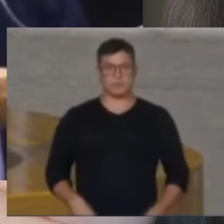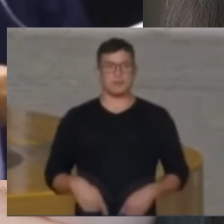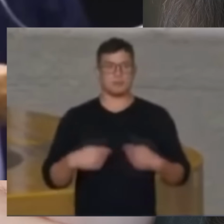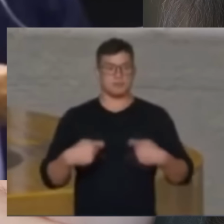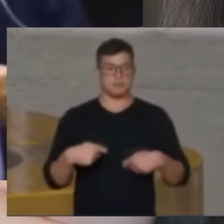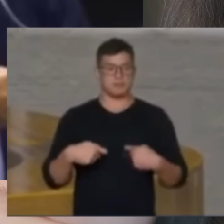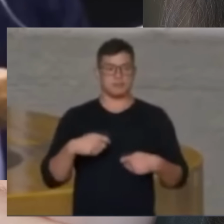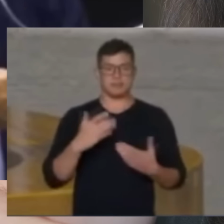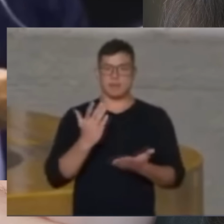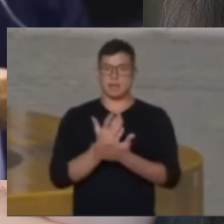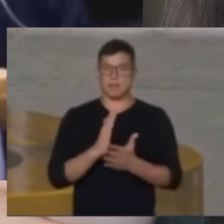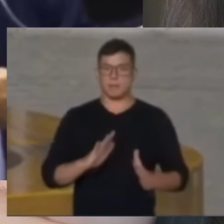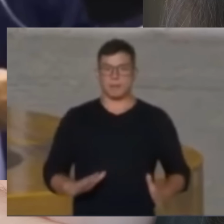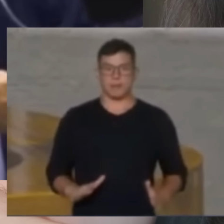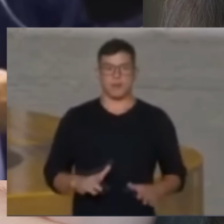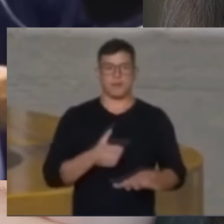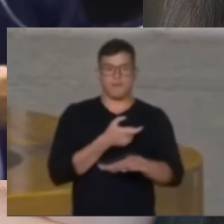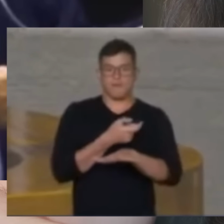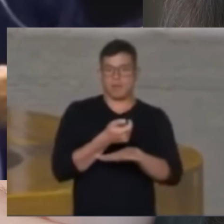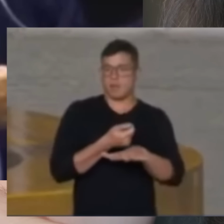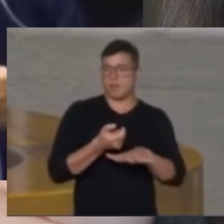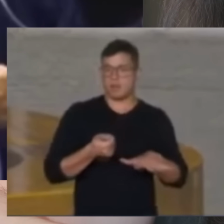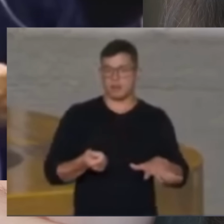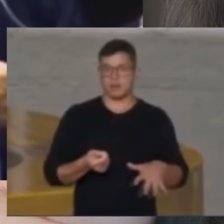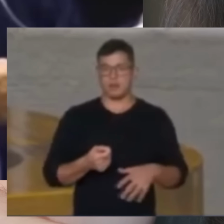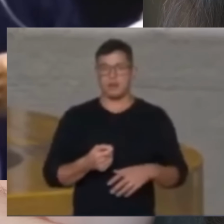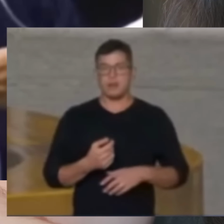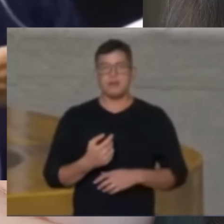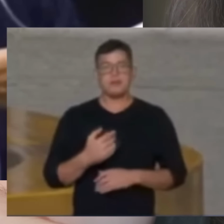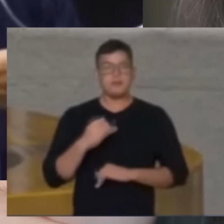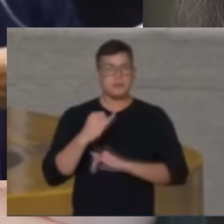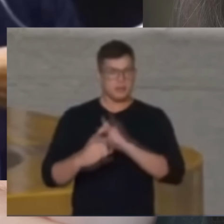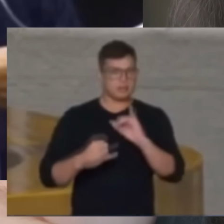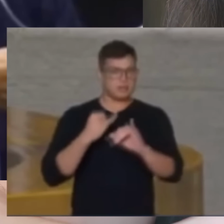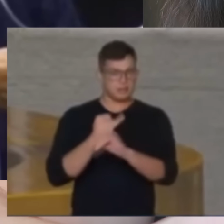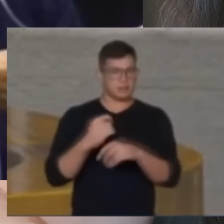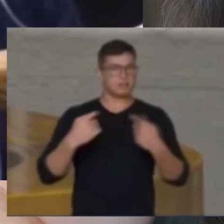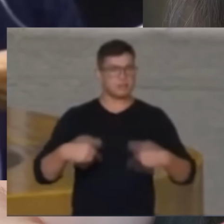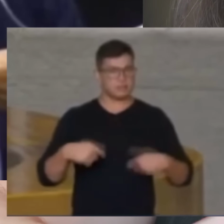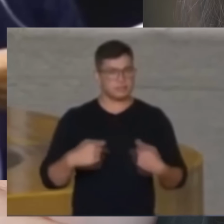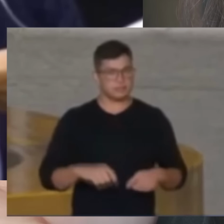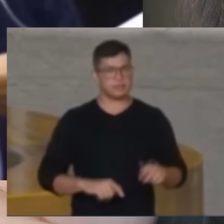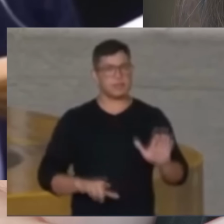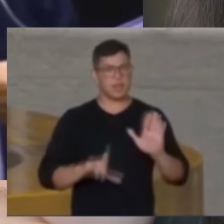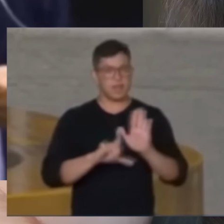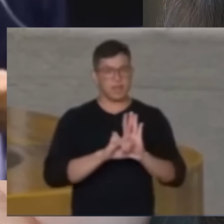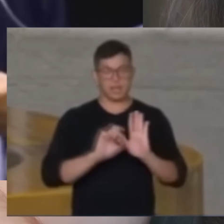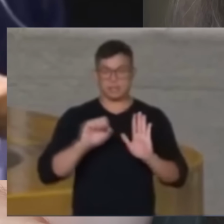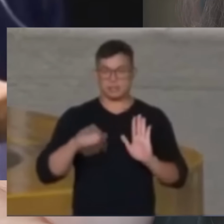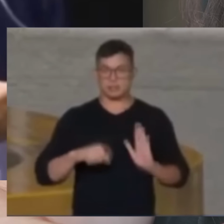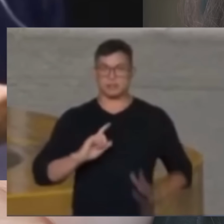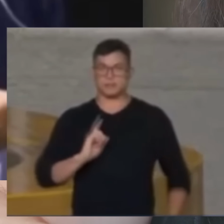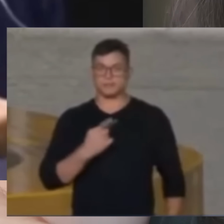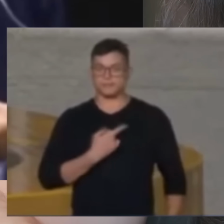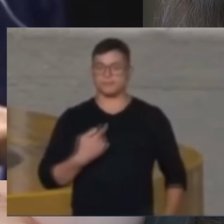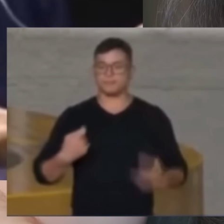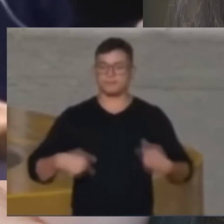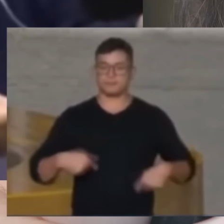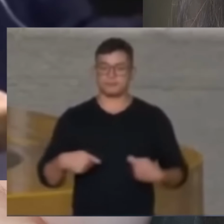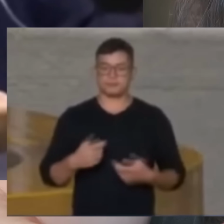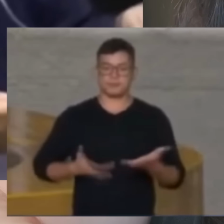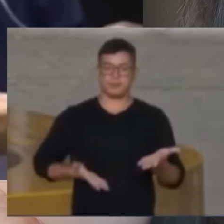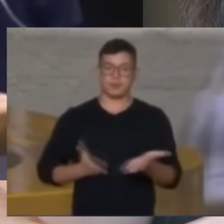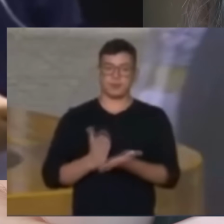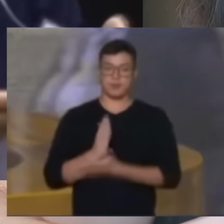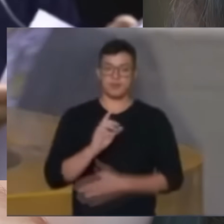de ter uma internet como terra sem lei. Precisamos aprovar esse projeto com urgência.